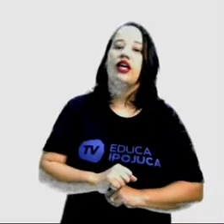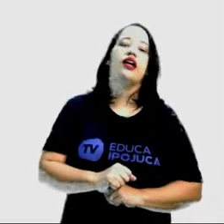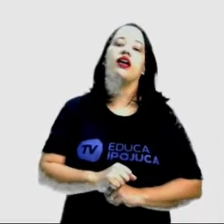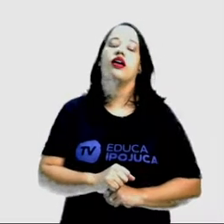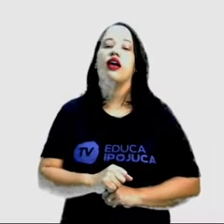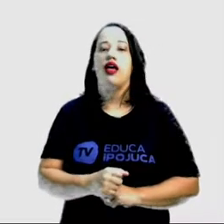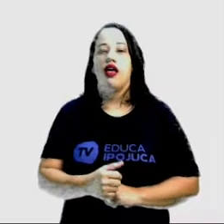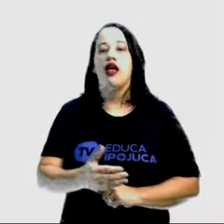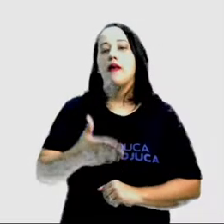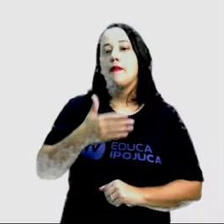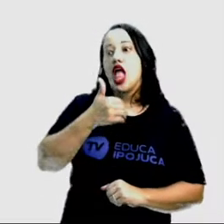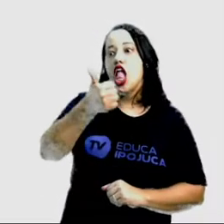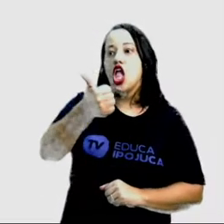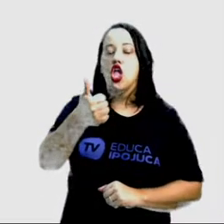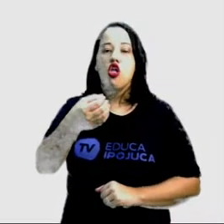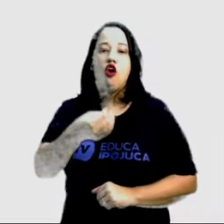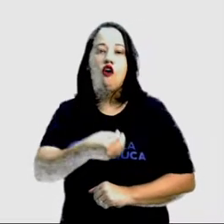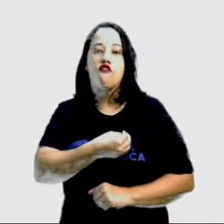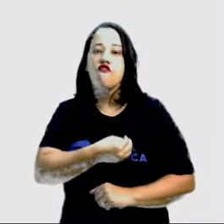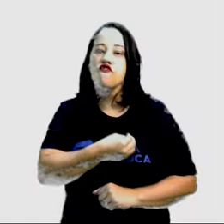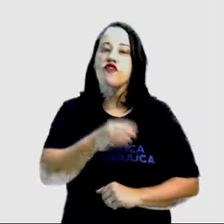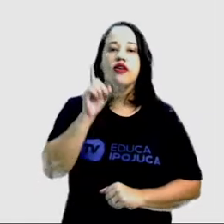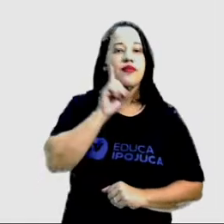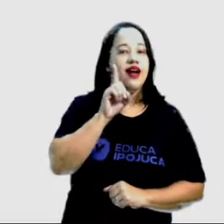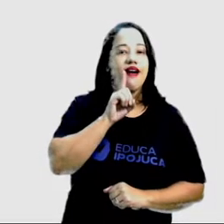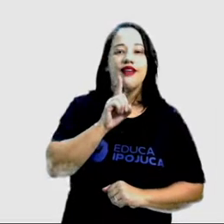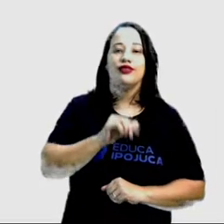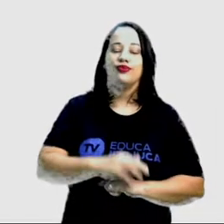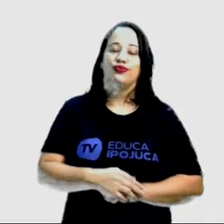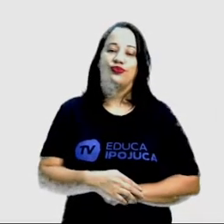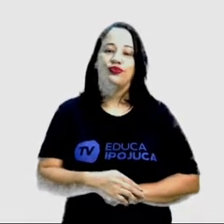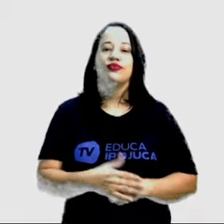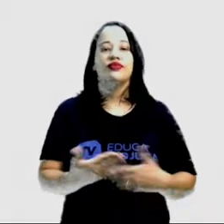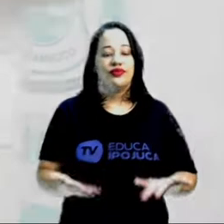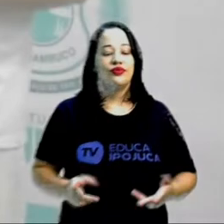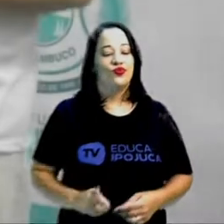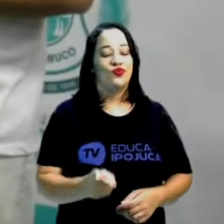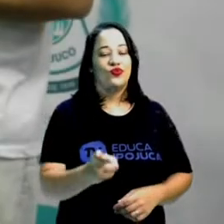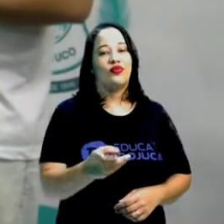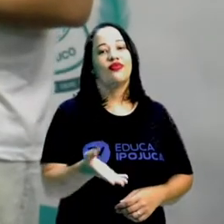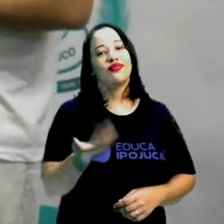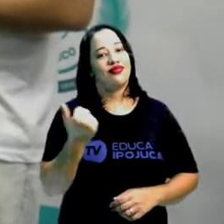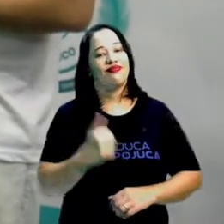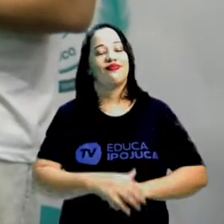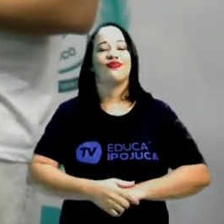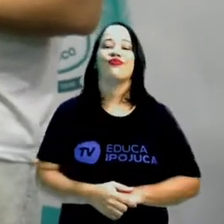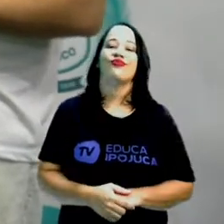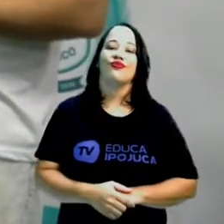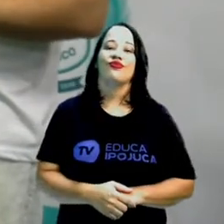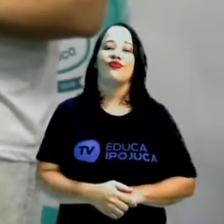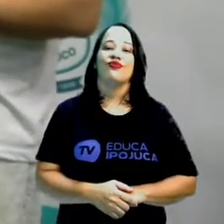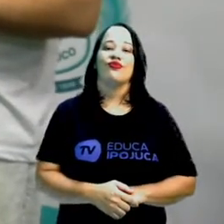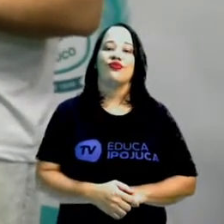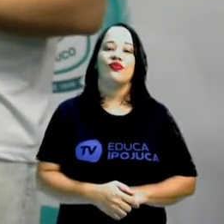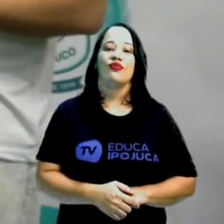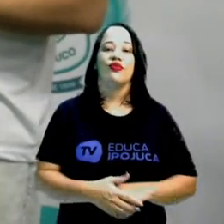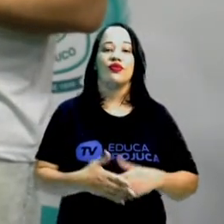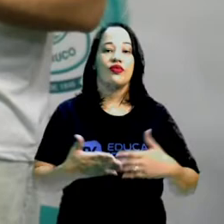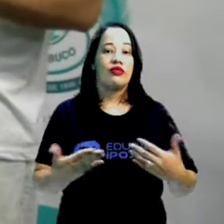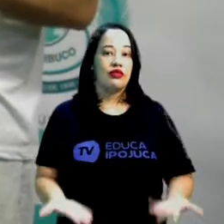não existe melhor ensino que o Circo Americano Então vamos seguir vamos lá a